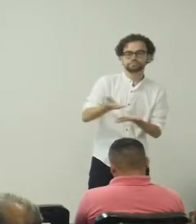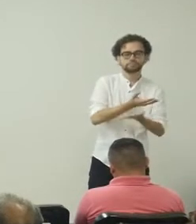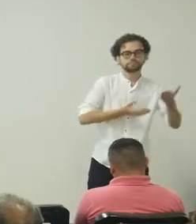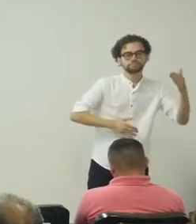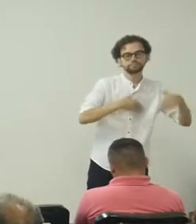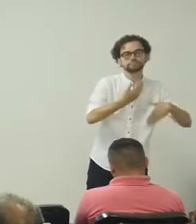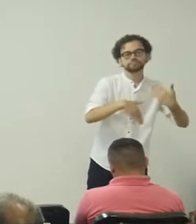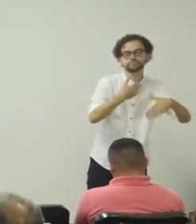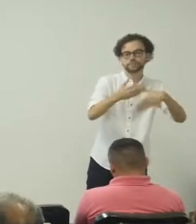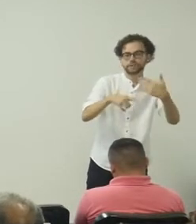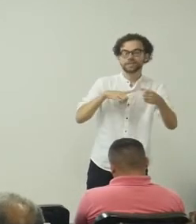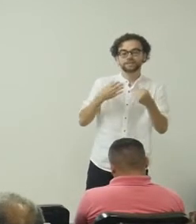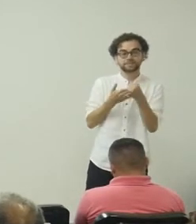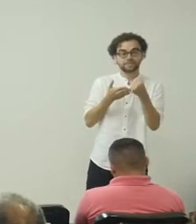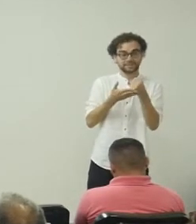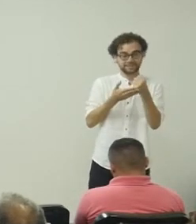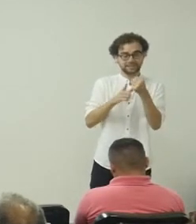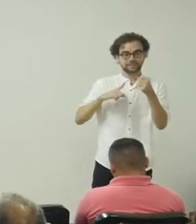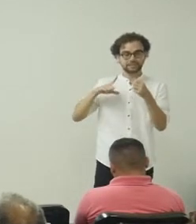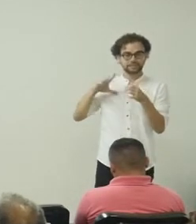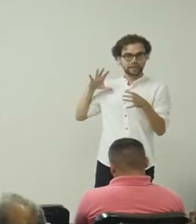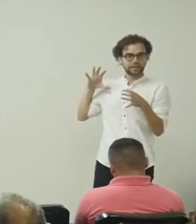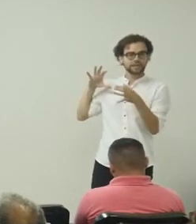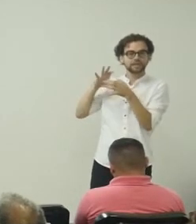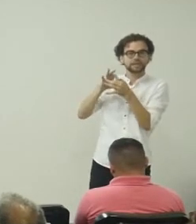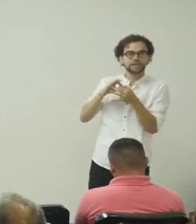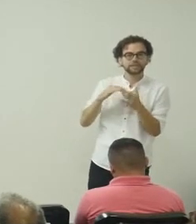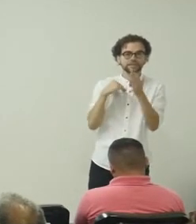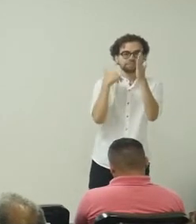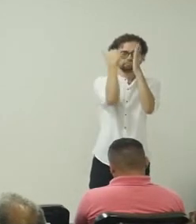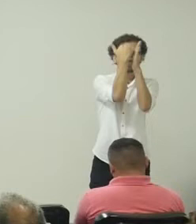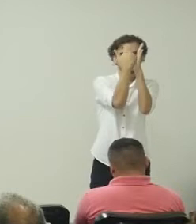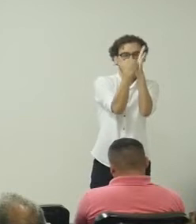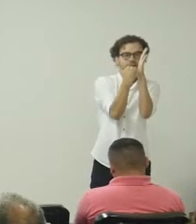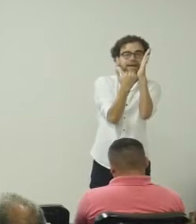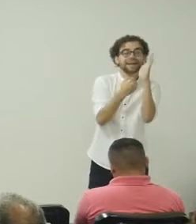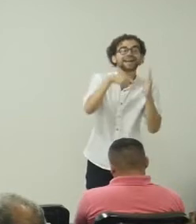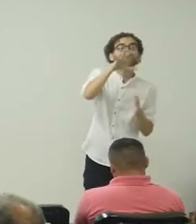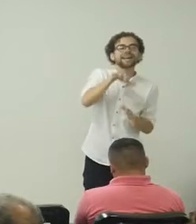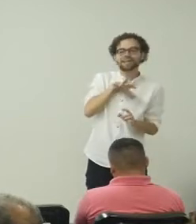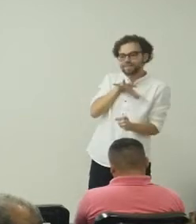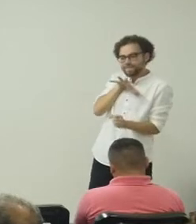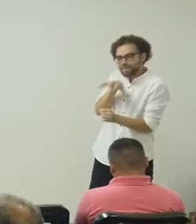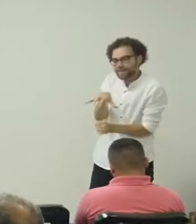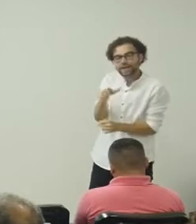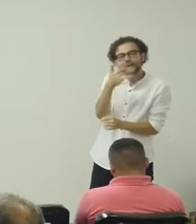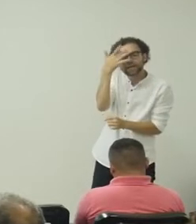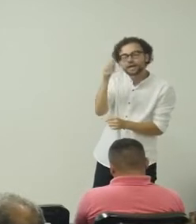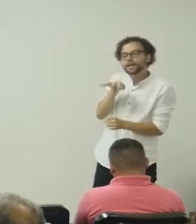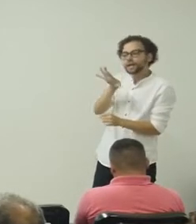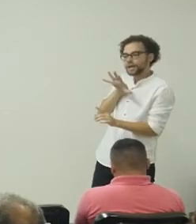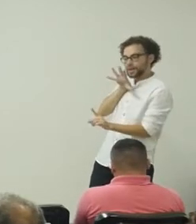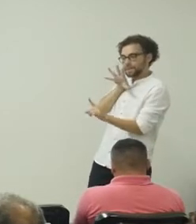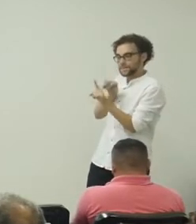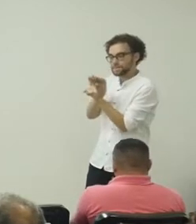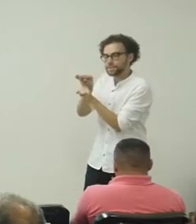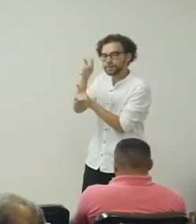ela sempre é baseada nessa hierarquia. Né? Quem explora o trabalho de quem, quem se apropria do corpo de quem,